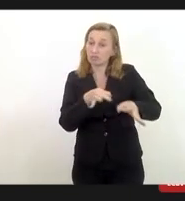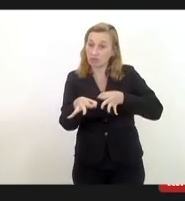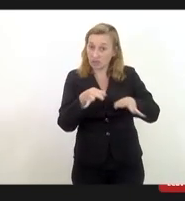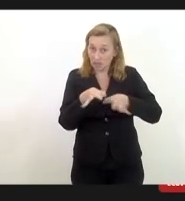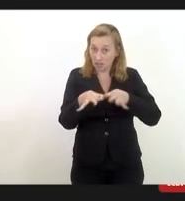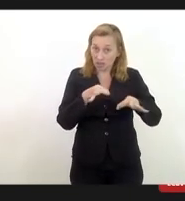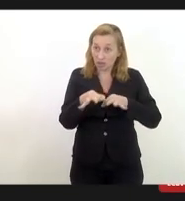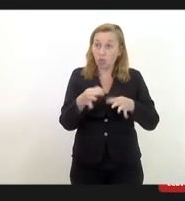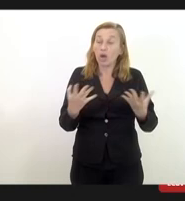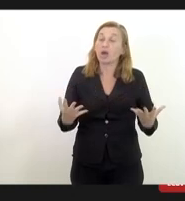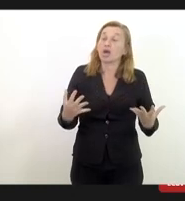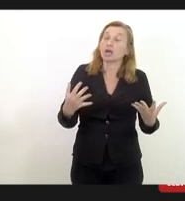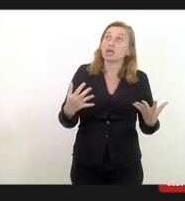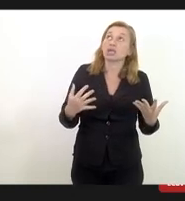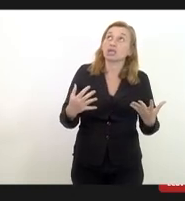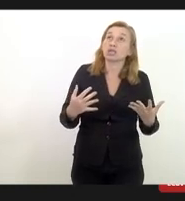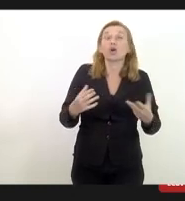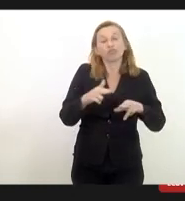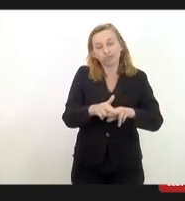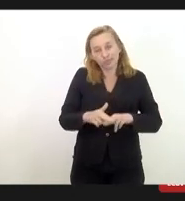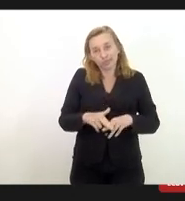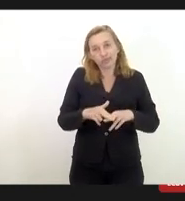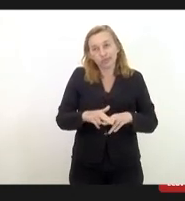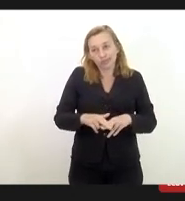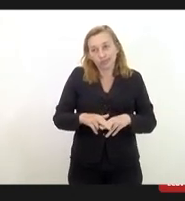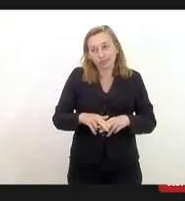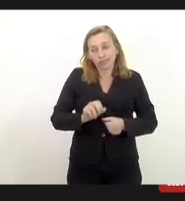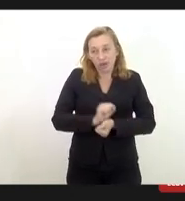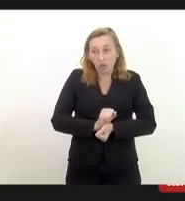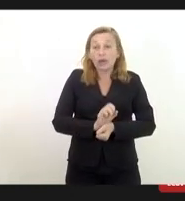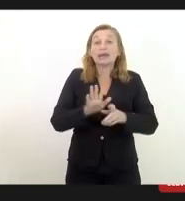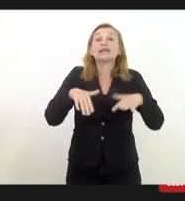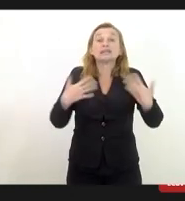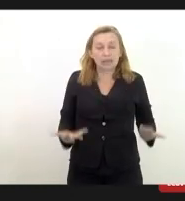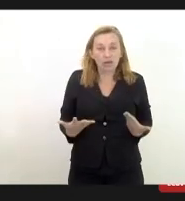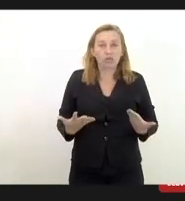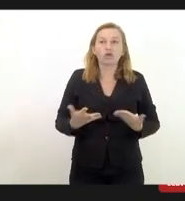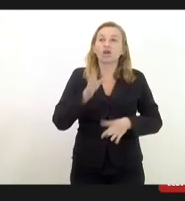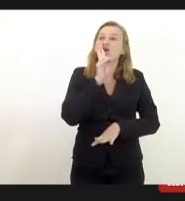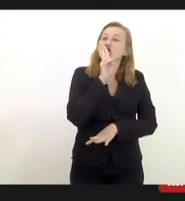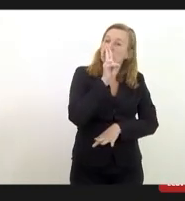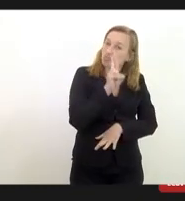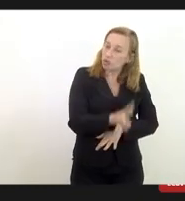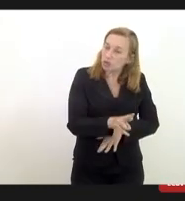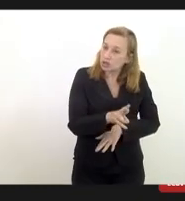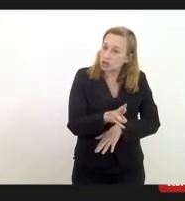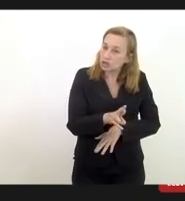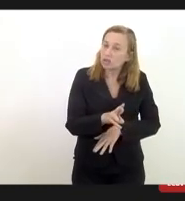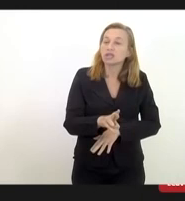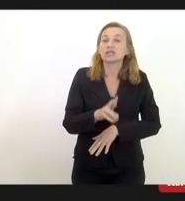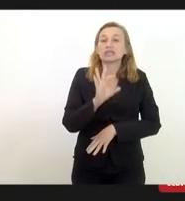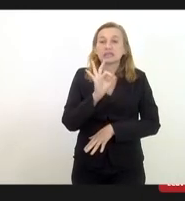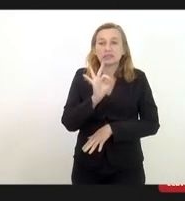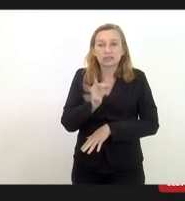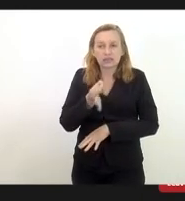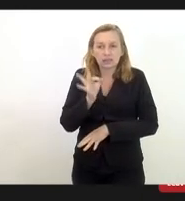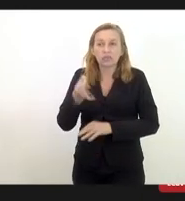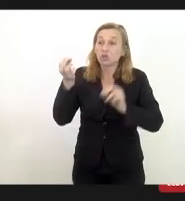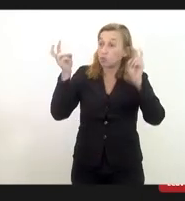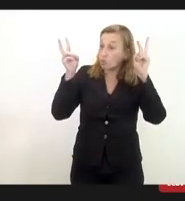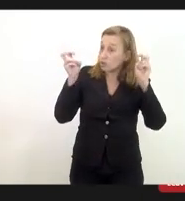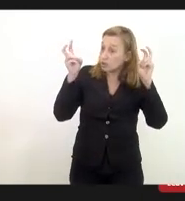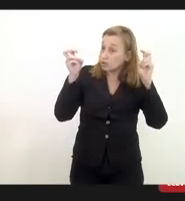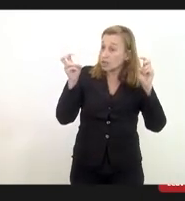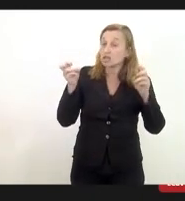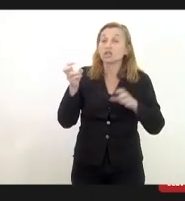Planejamento e por isso ficou. Então, respondendo especificamente à questão do